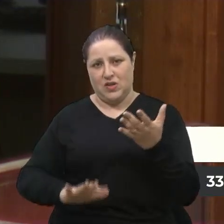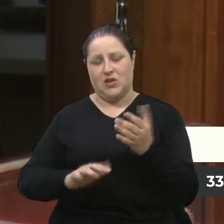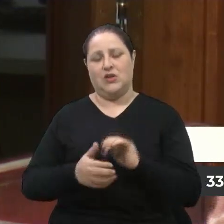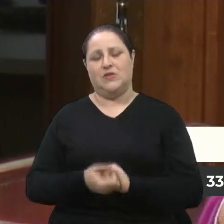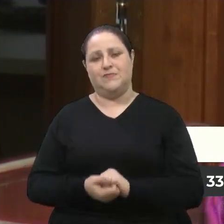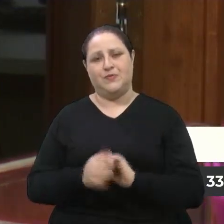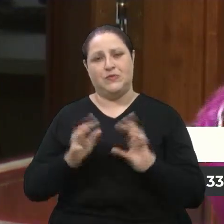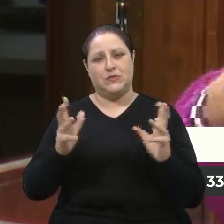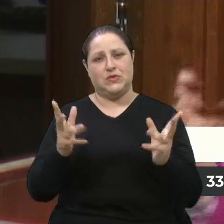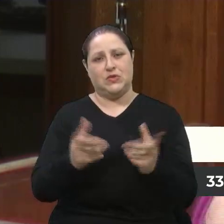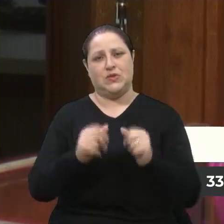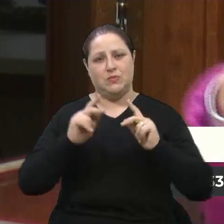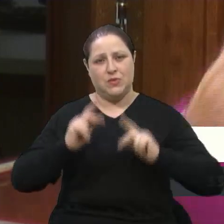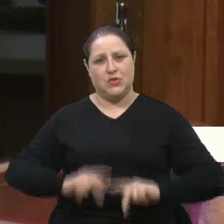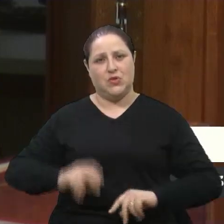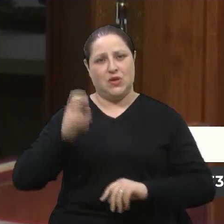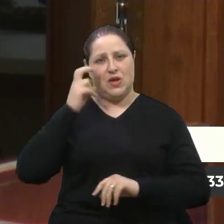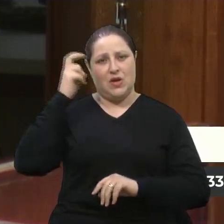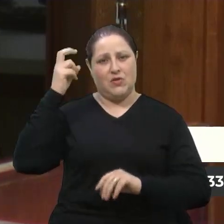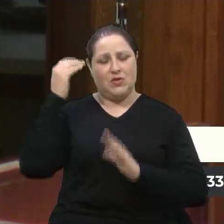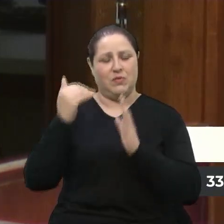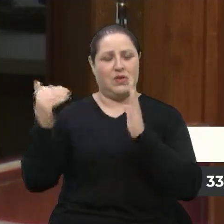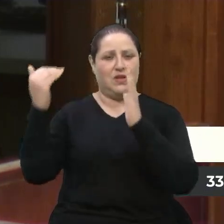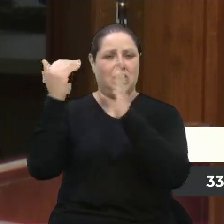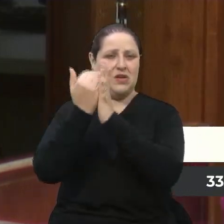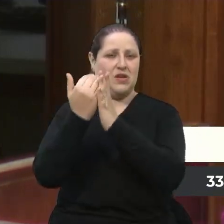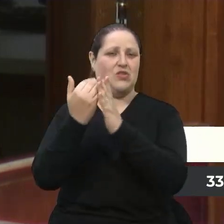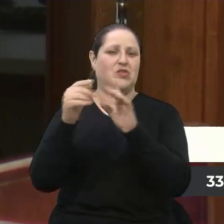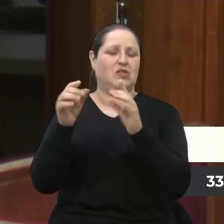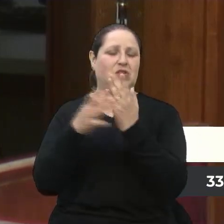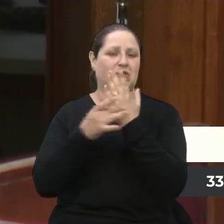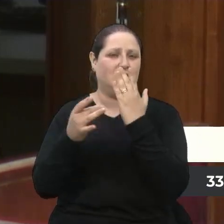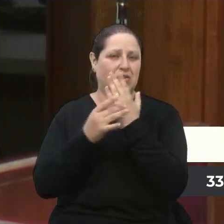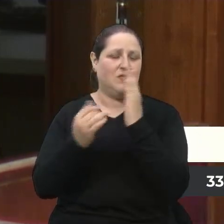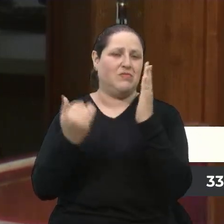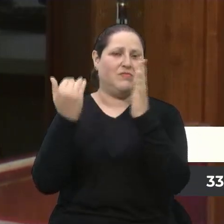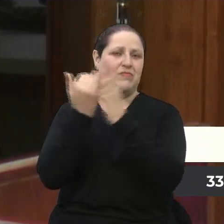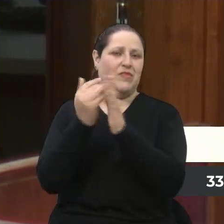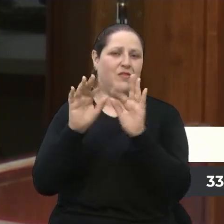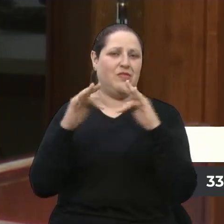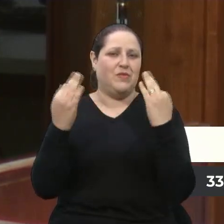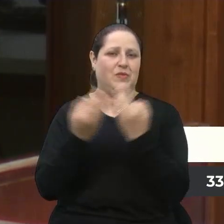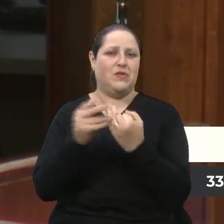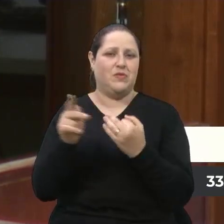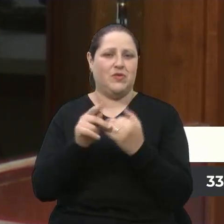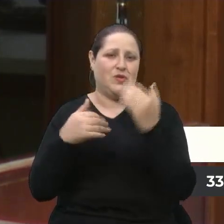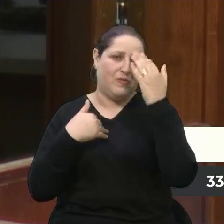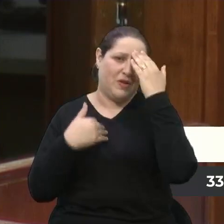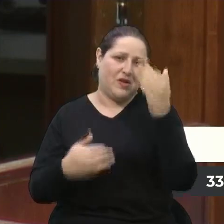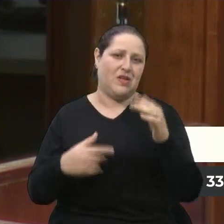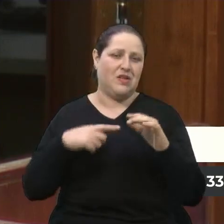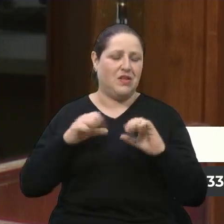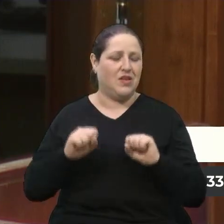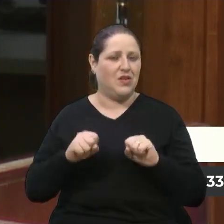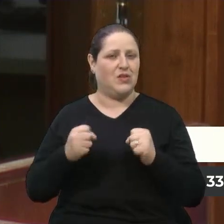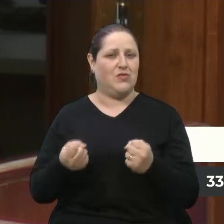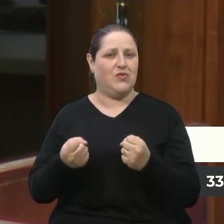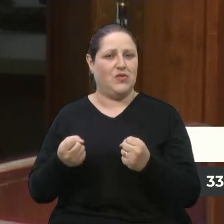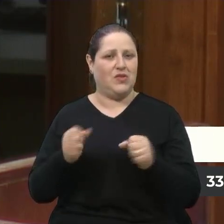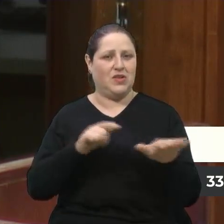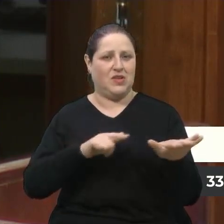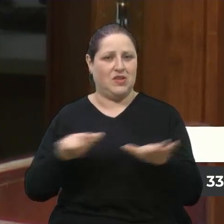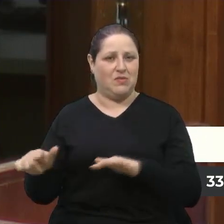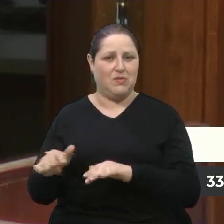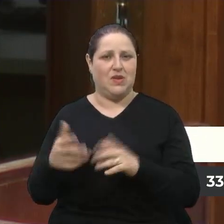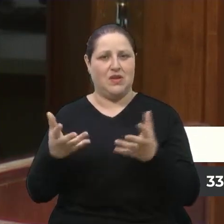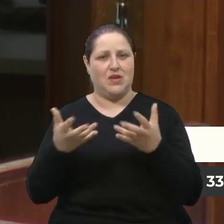altas habilidades, as famílias, professores, obrigada aí pela dedicação a essa semana. E eu quero compartilhar